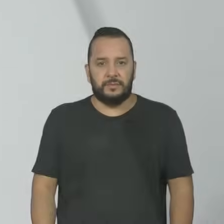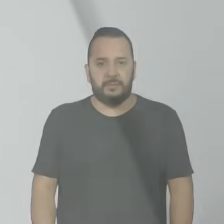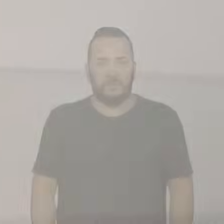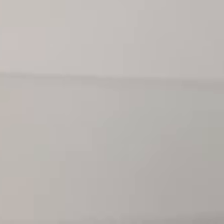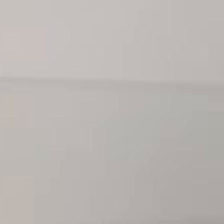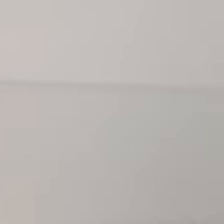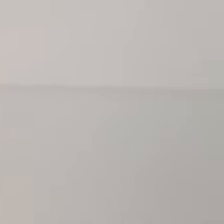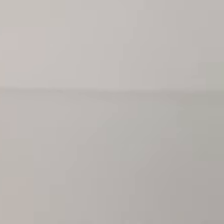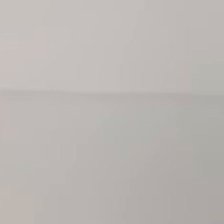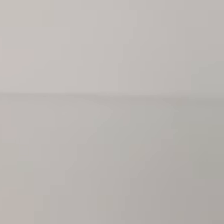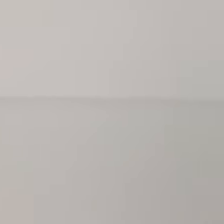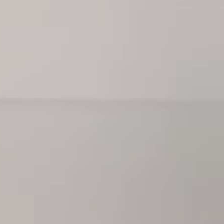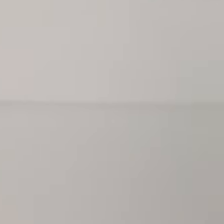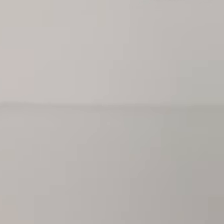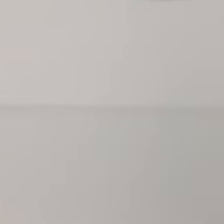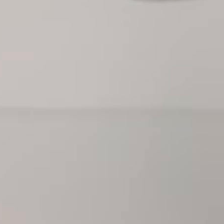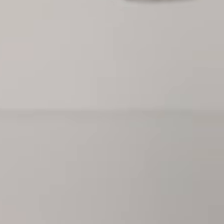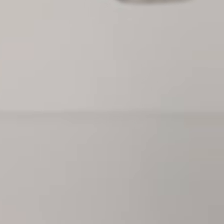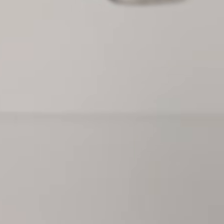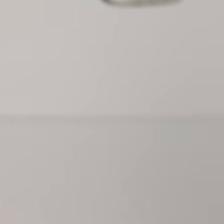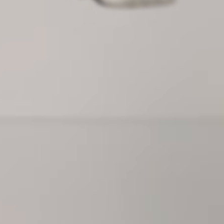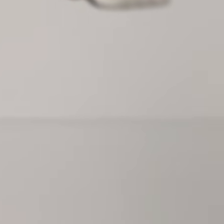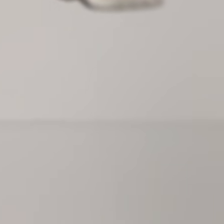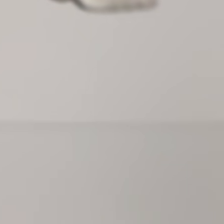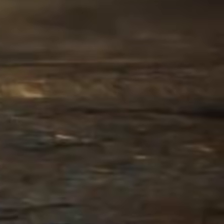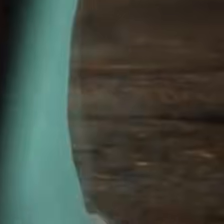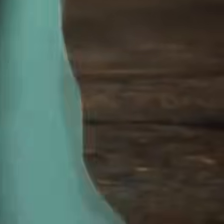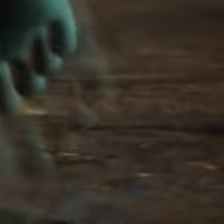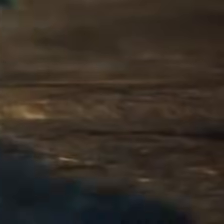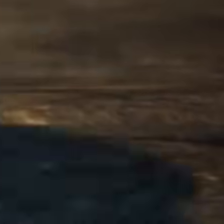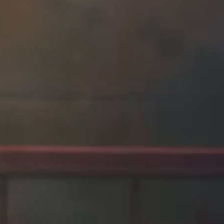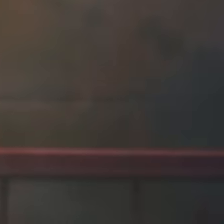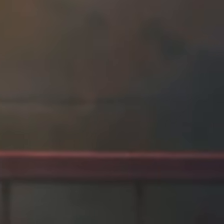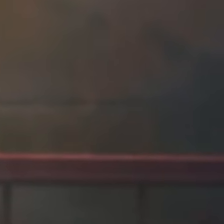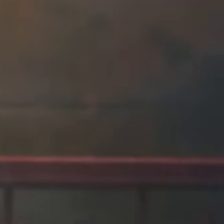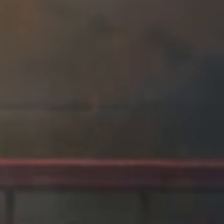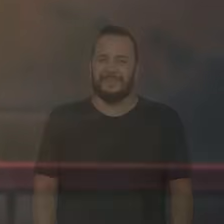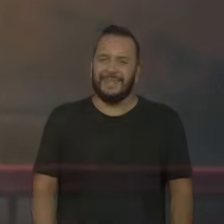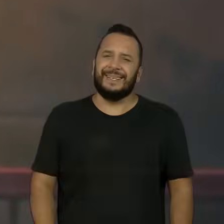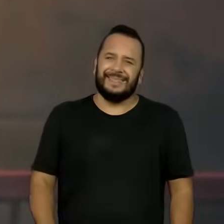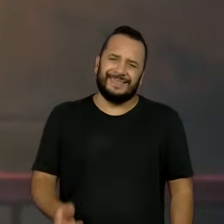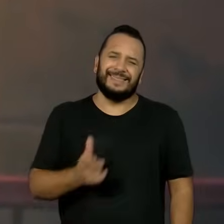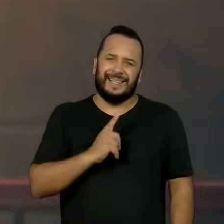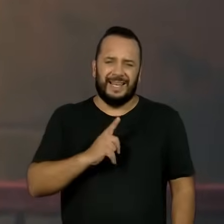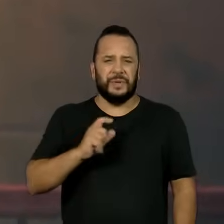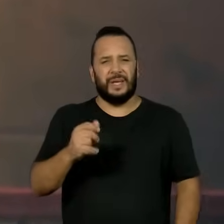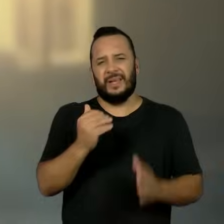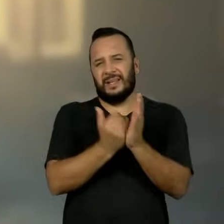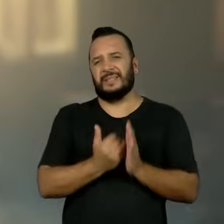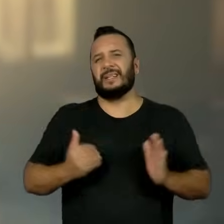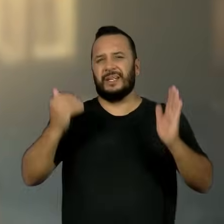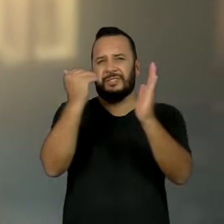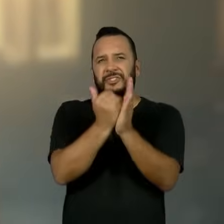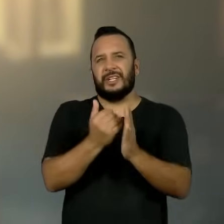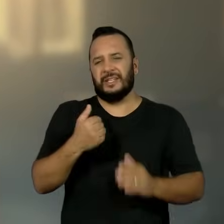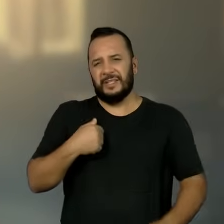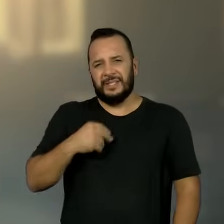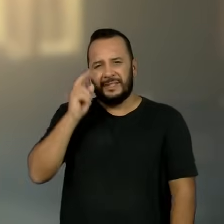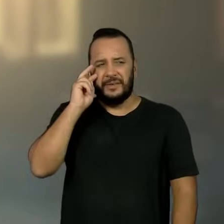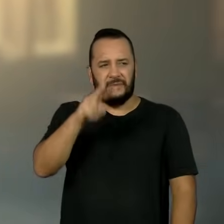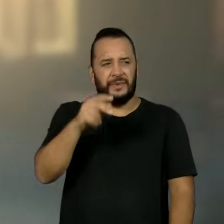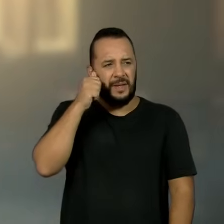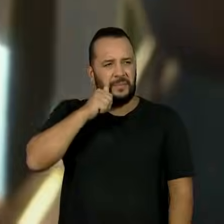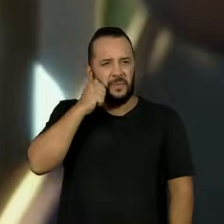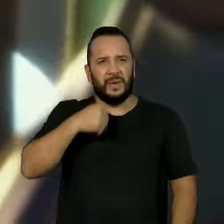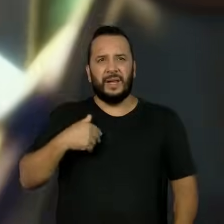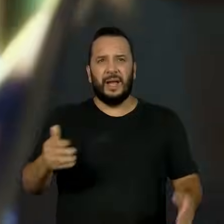tem que estar dentro do padrão. Tem uma forçação de barra ali para você ver as curvas da mulher